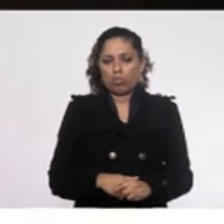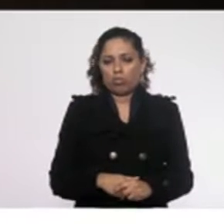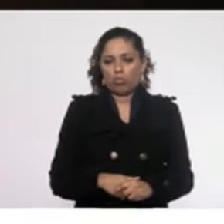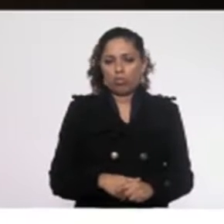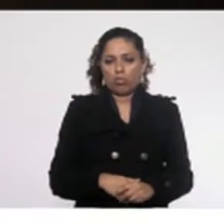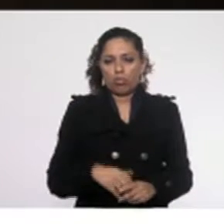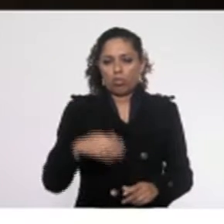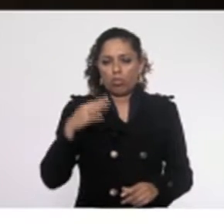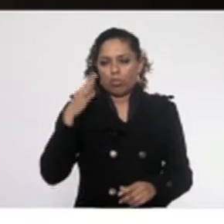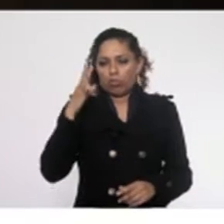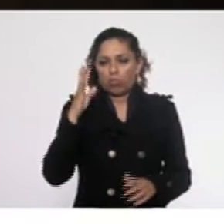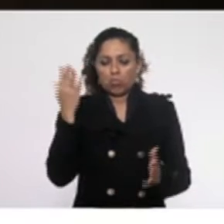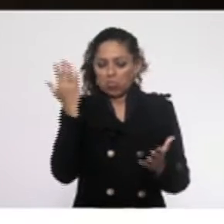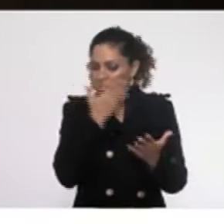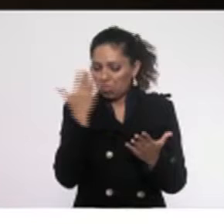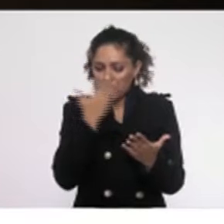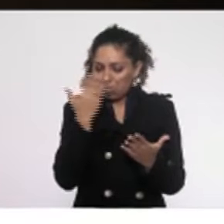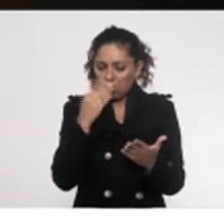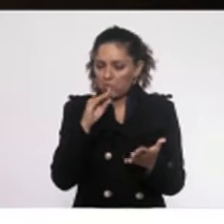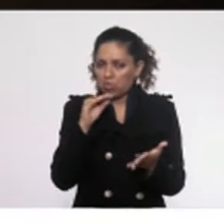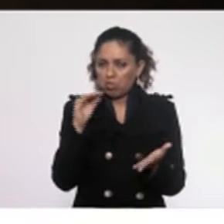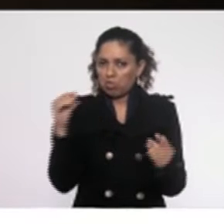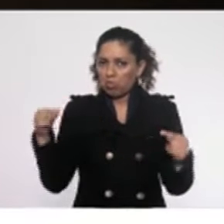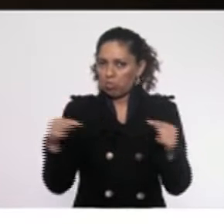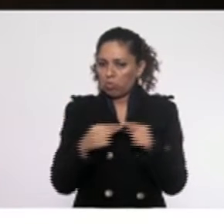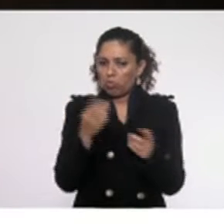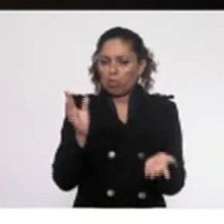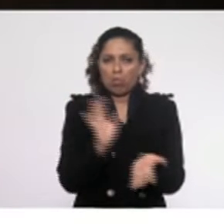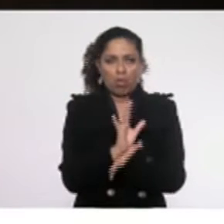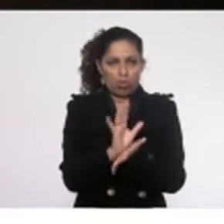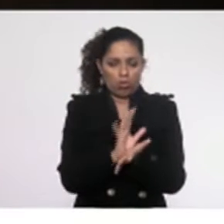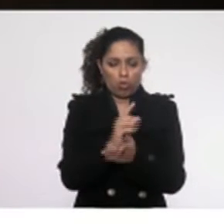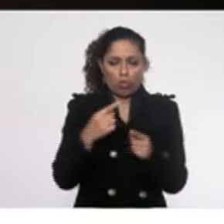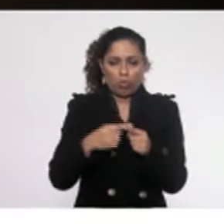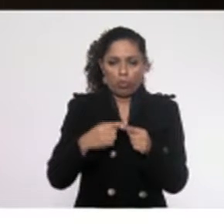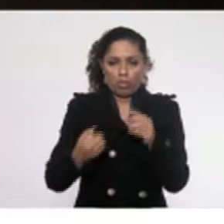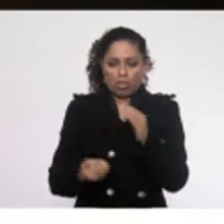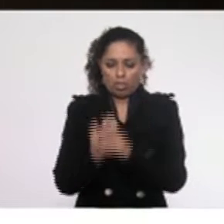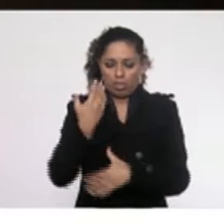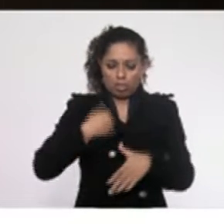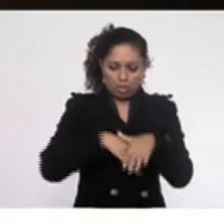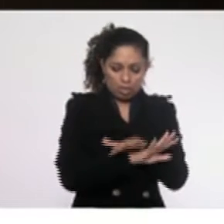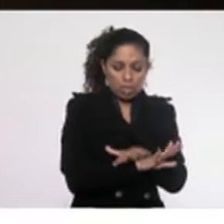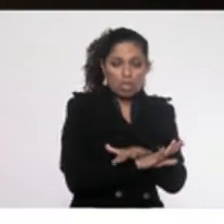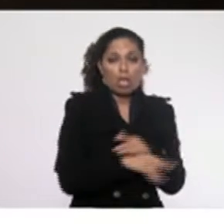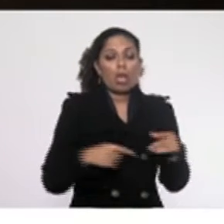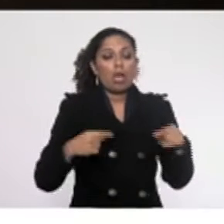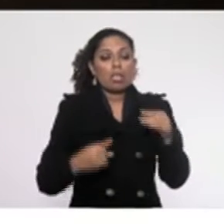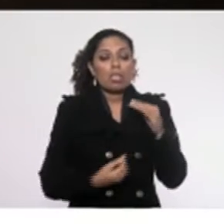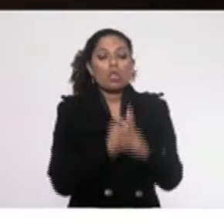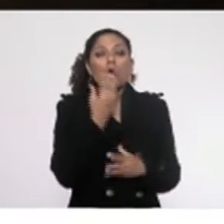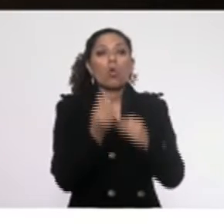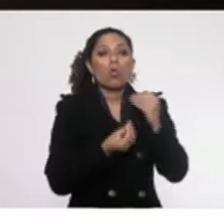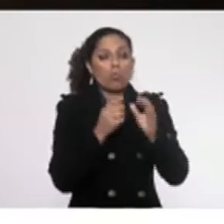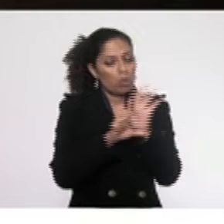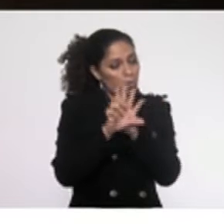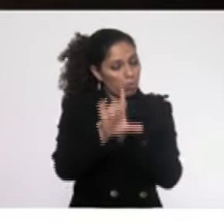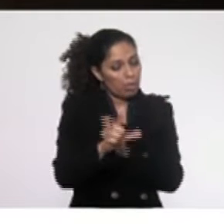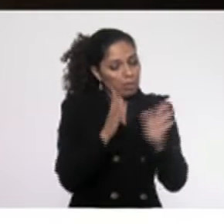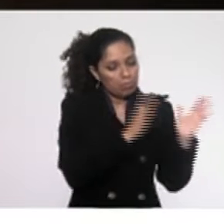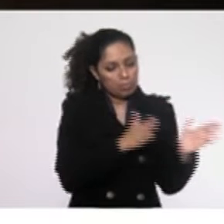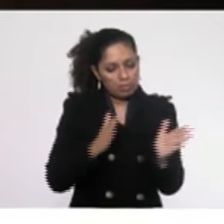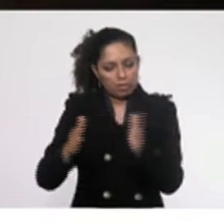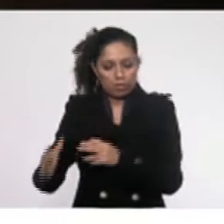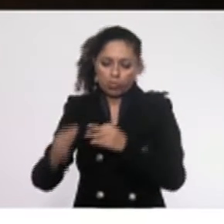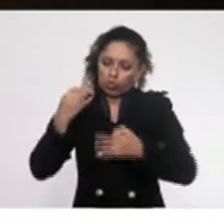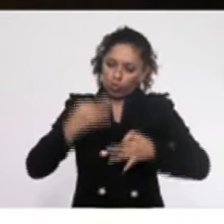vejo inconstitucionalidade, porque a criação do fundo, ele se dá por lei ordinária, né? Seja o fundo do Tribunal de Justiça,